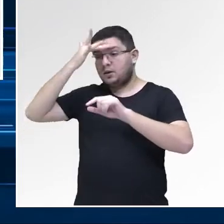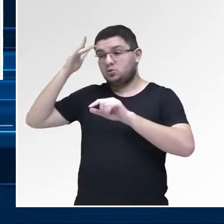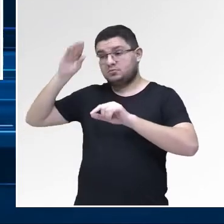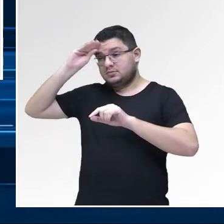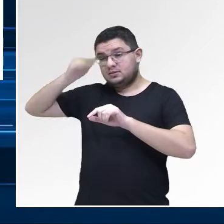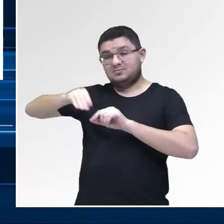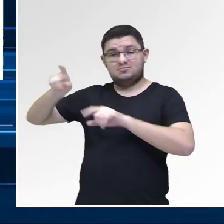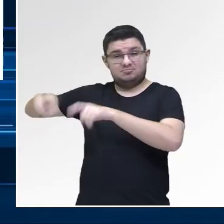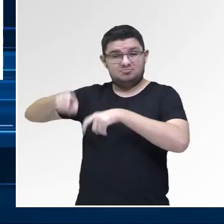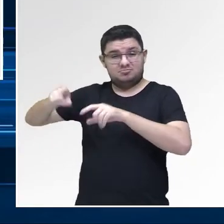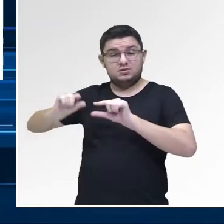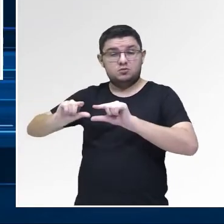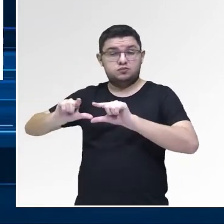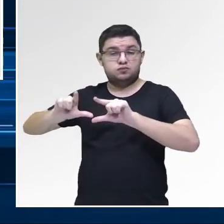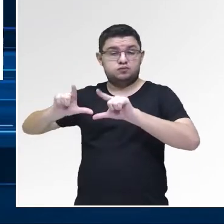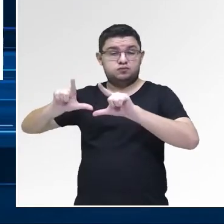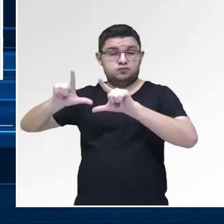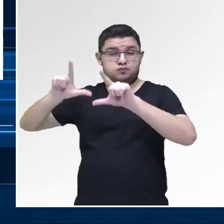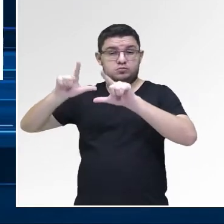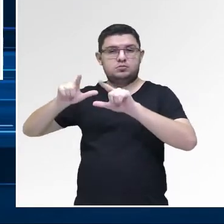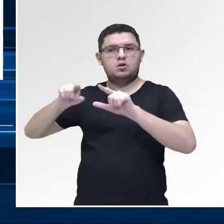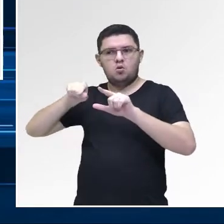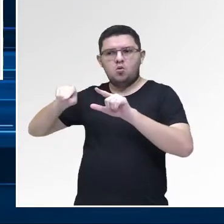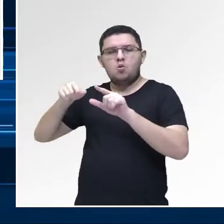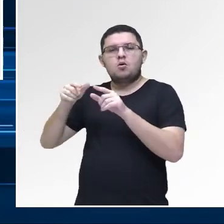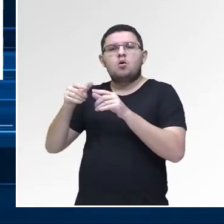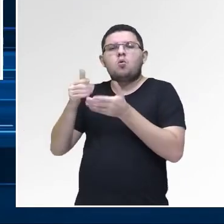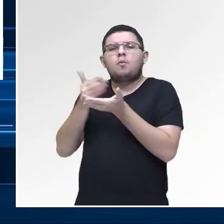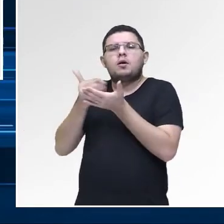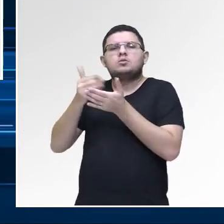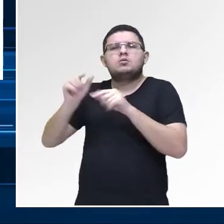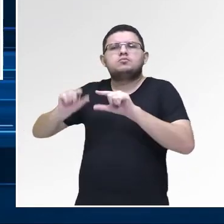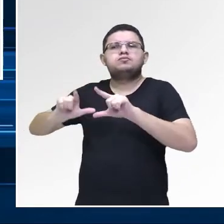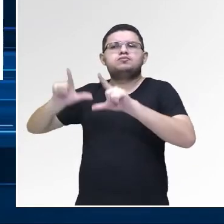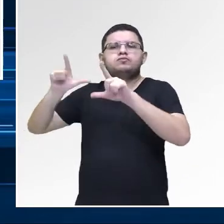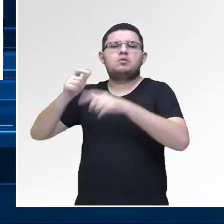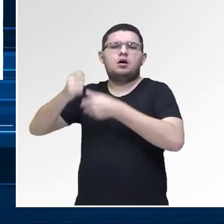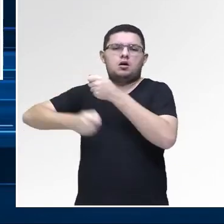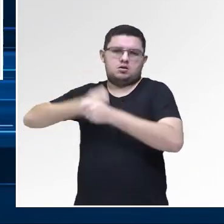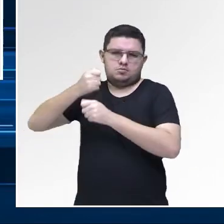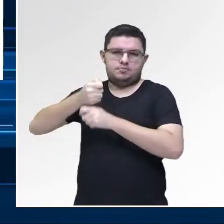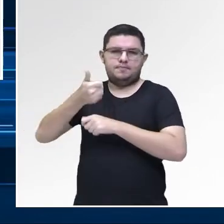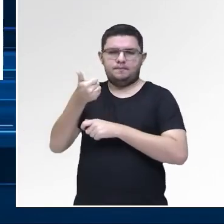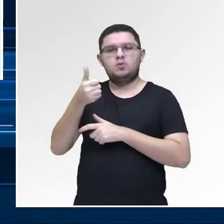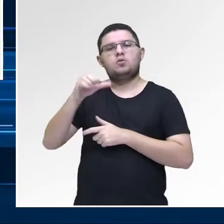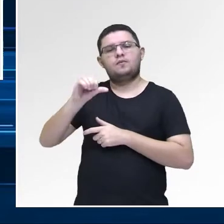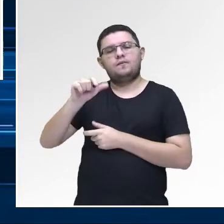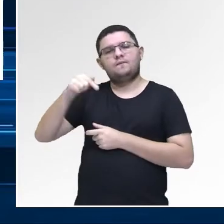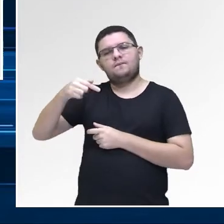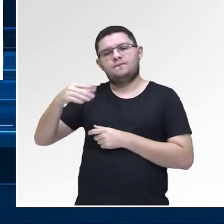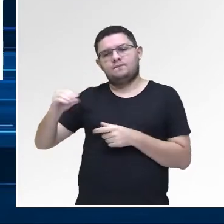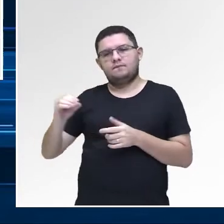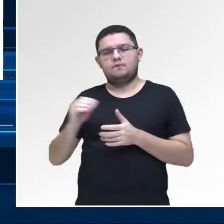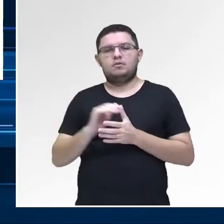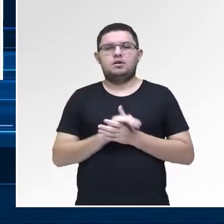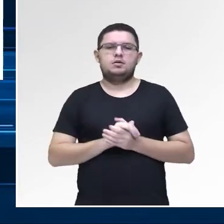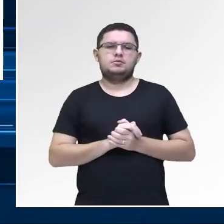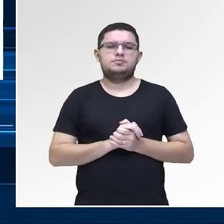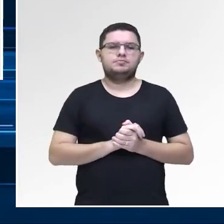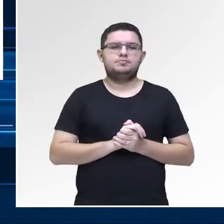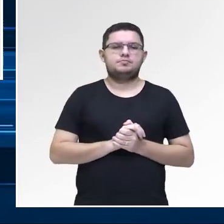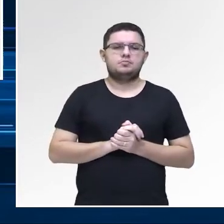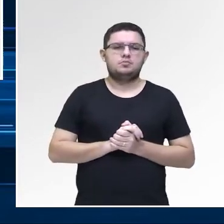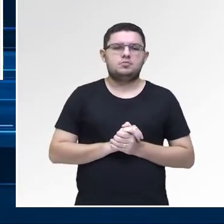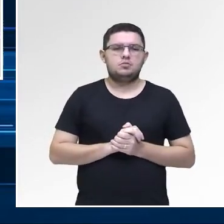1970, ok? Então, a gente vai fazer análise agora de um outro mapa, super importante também, para o nosso estudo